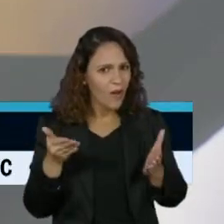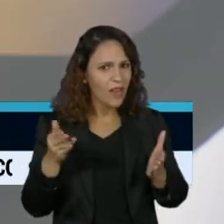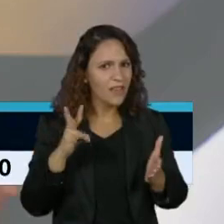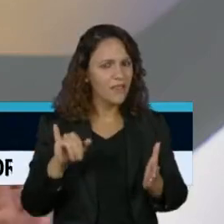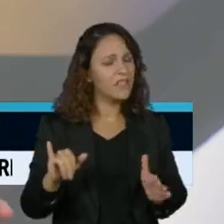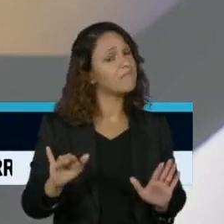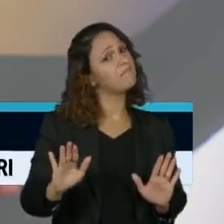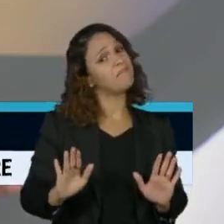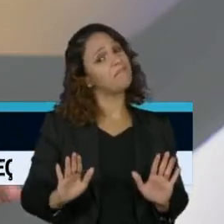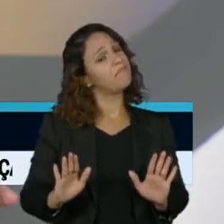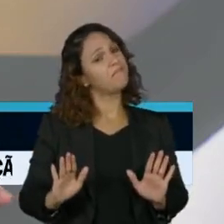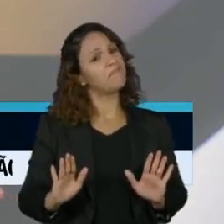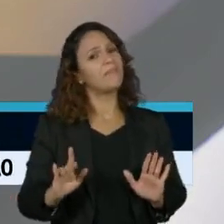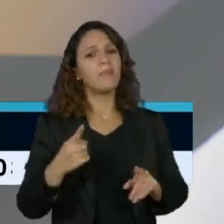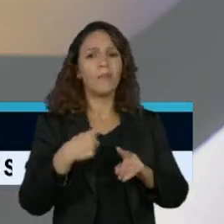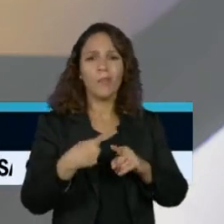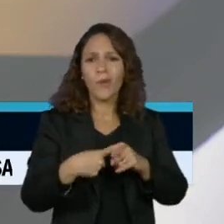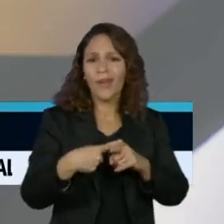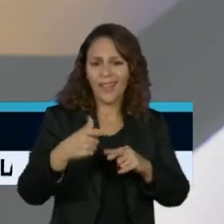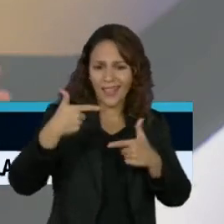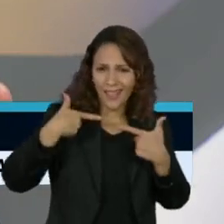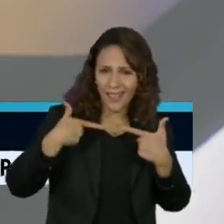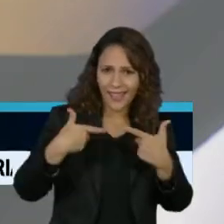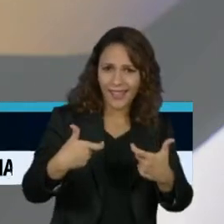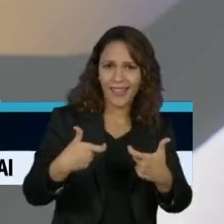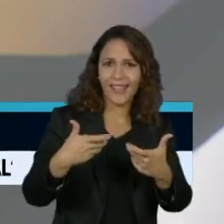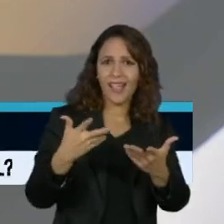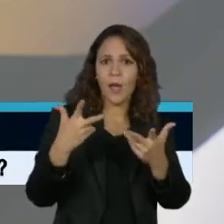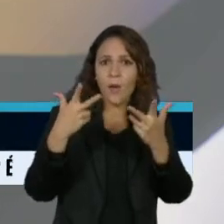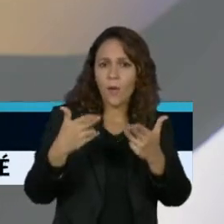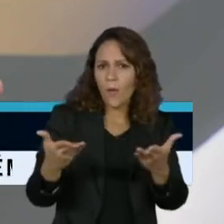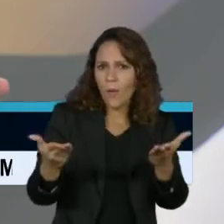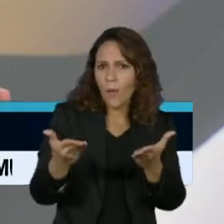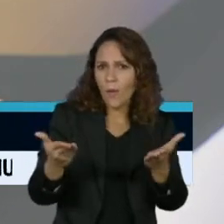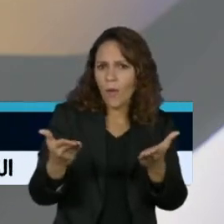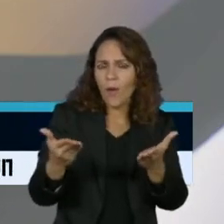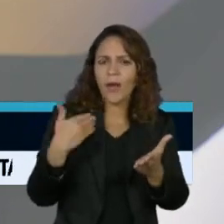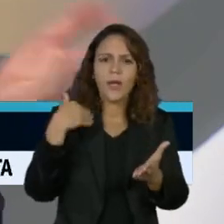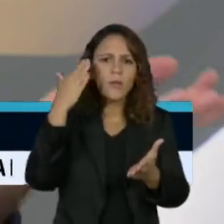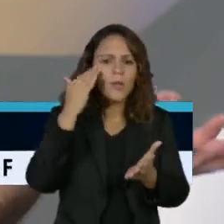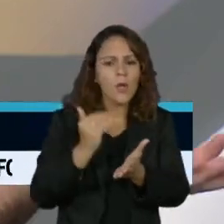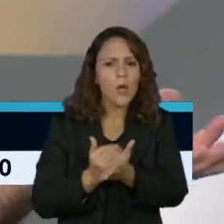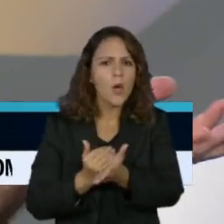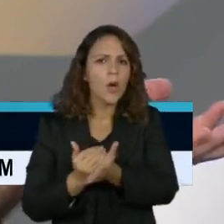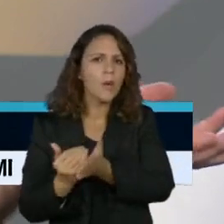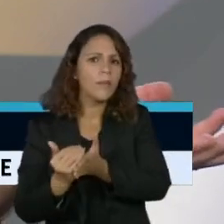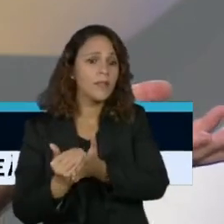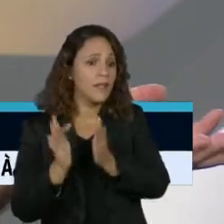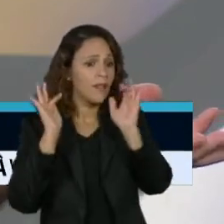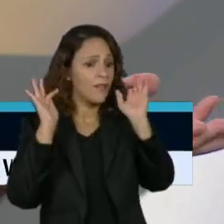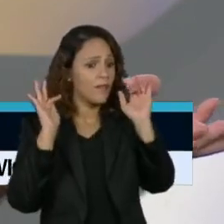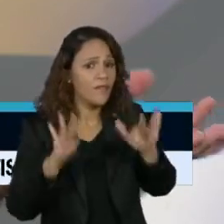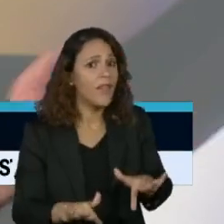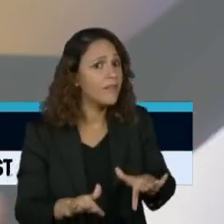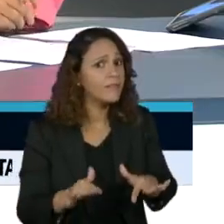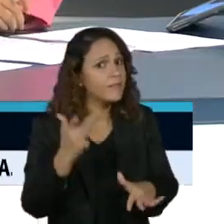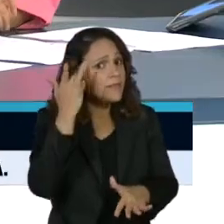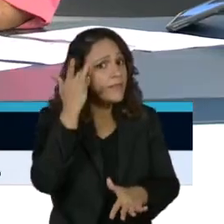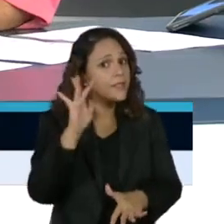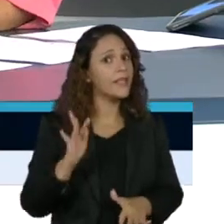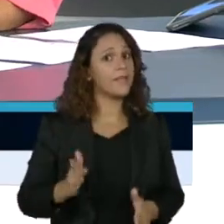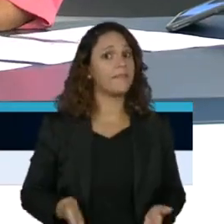eu acho que problema de guerra aqui como essa que você sabe como começa e não sabe como acaba mas